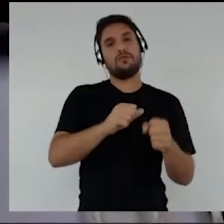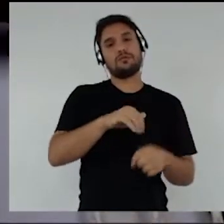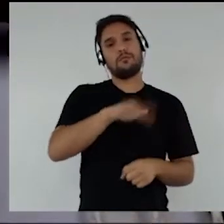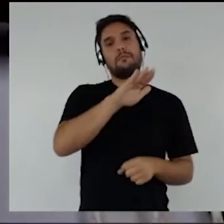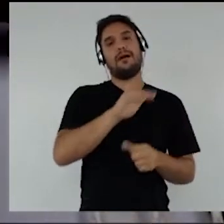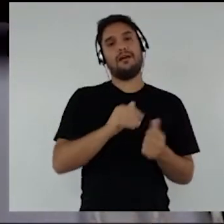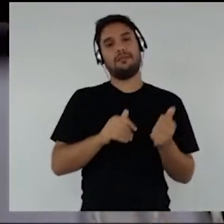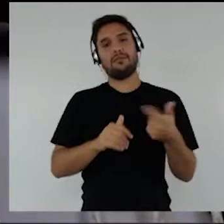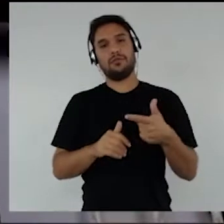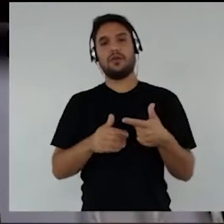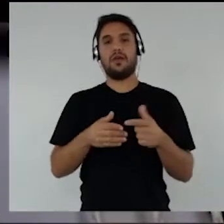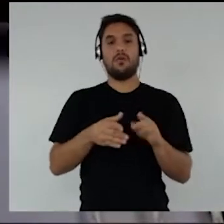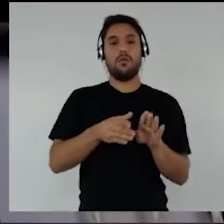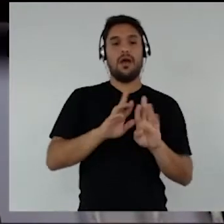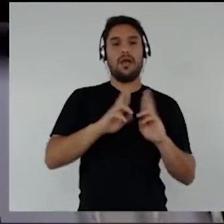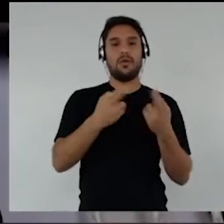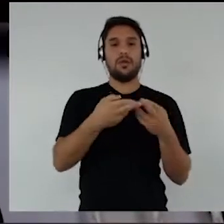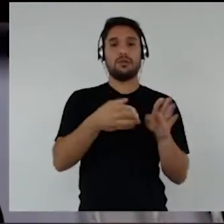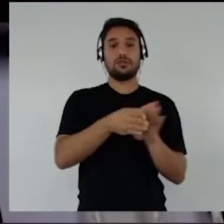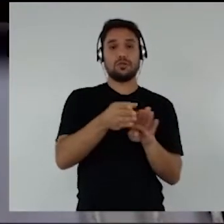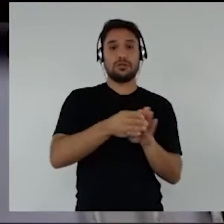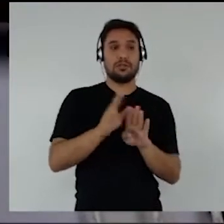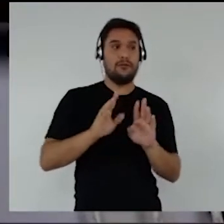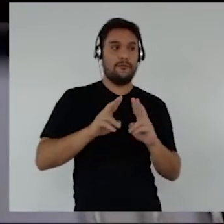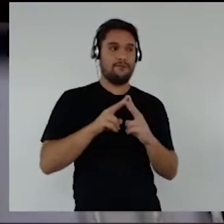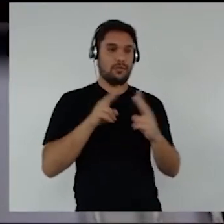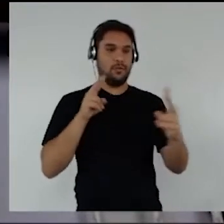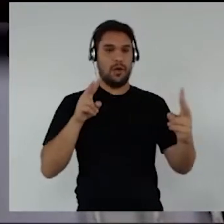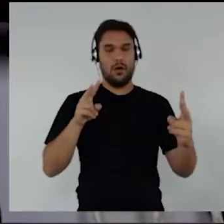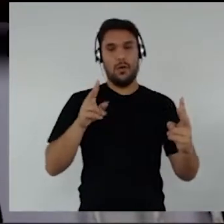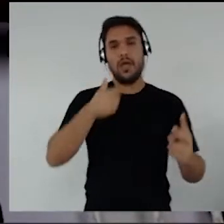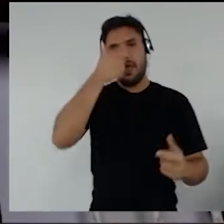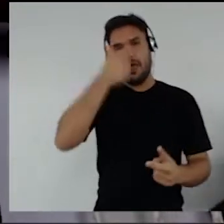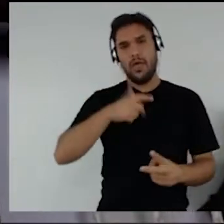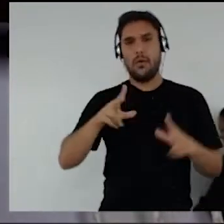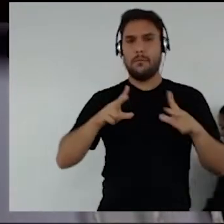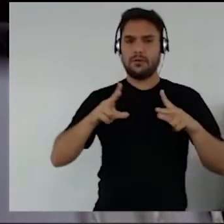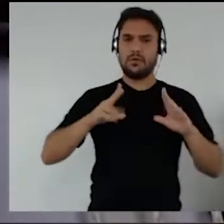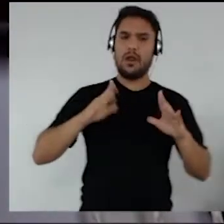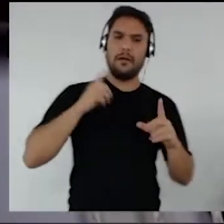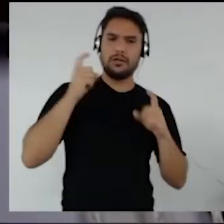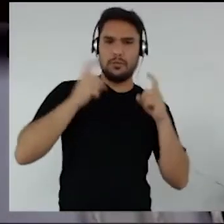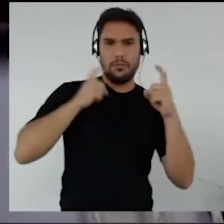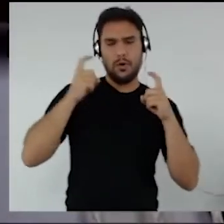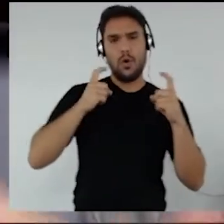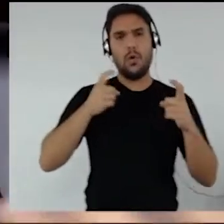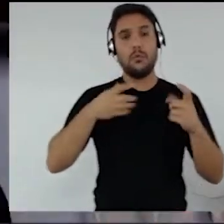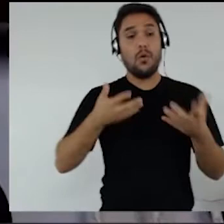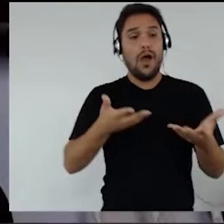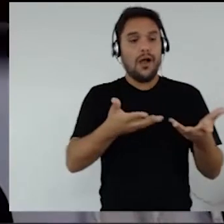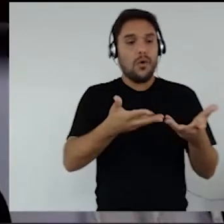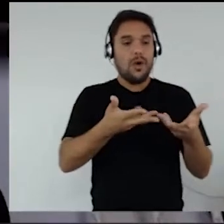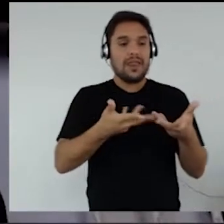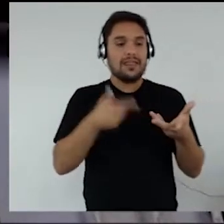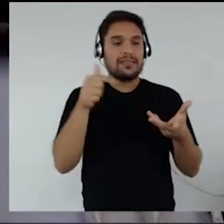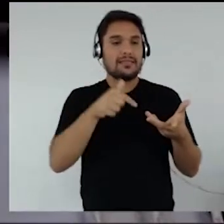superiores a uma instrução ali virtual. Então, eu, pessoalmente, me preocupo bastante com a qualidade da prova